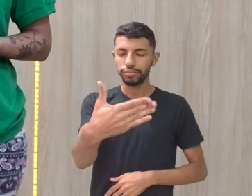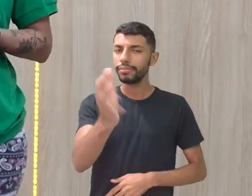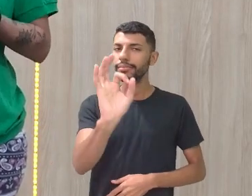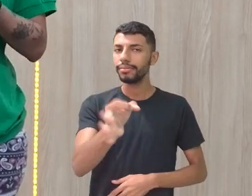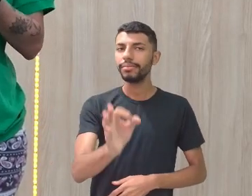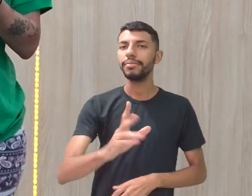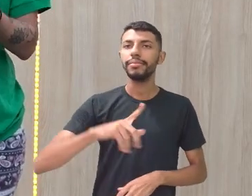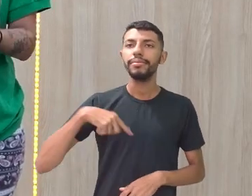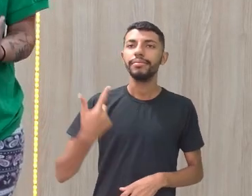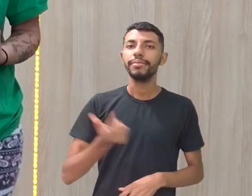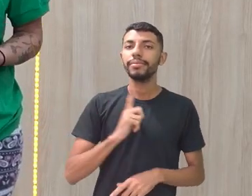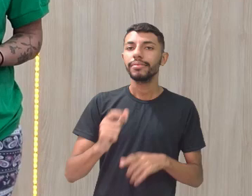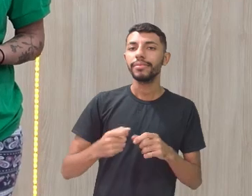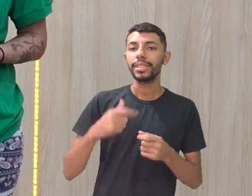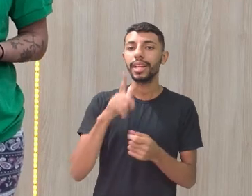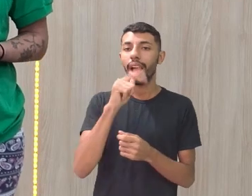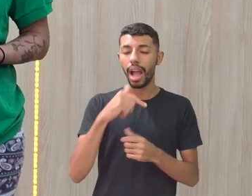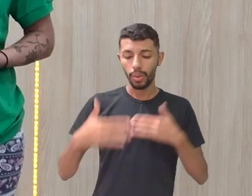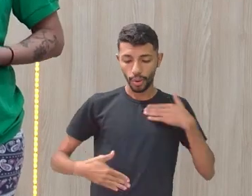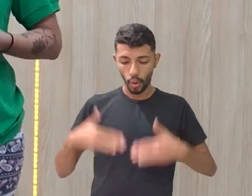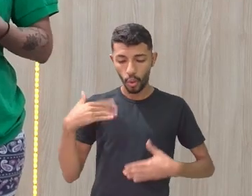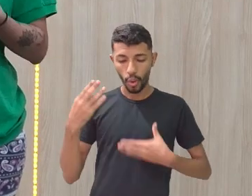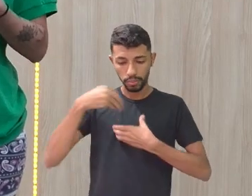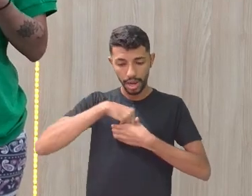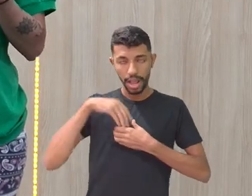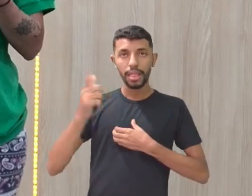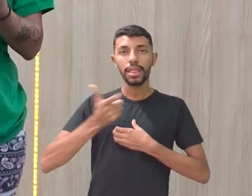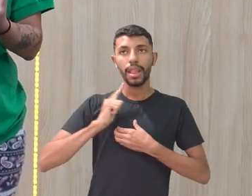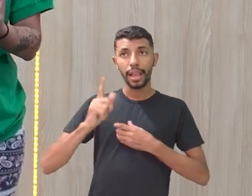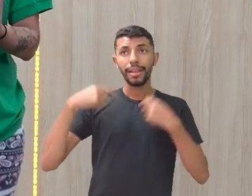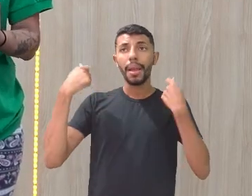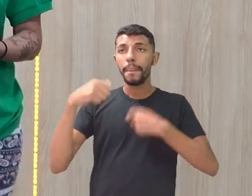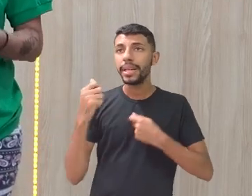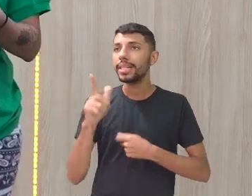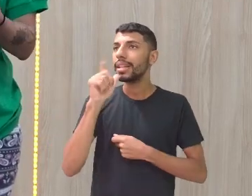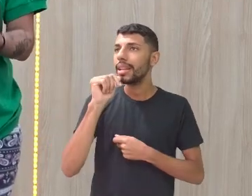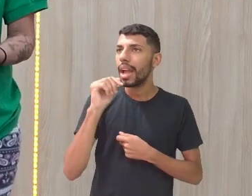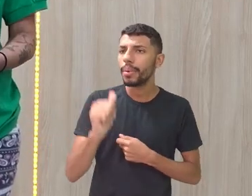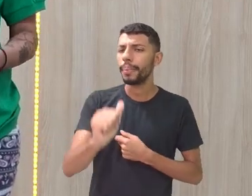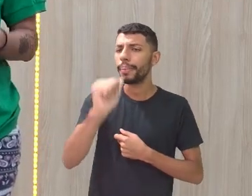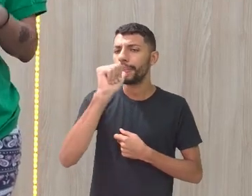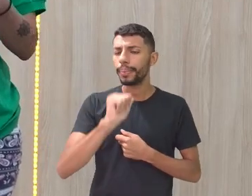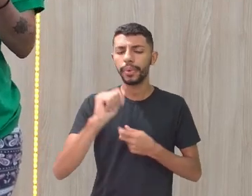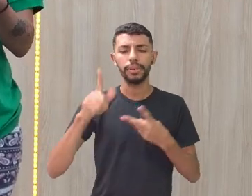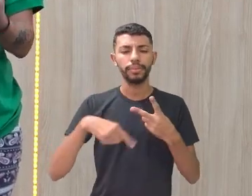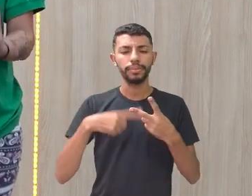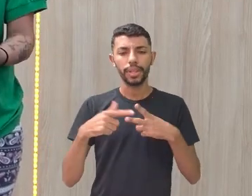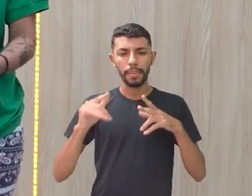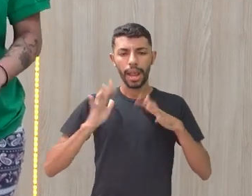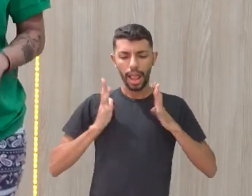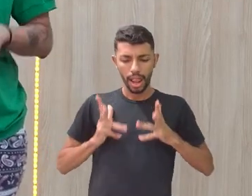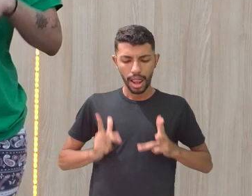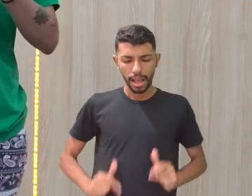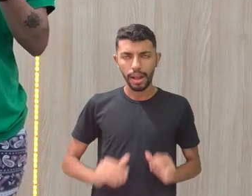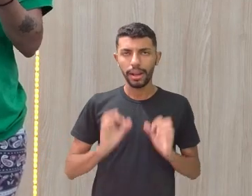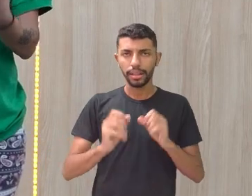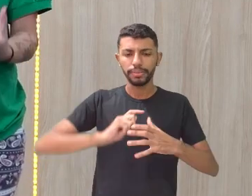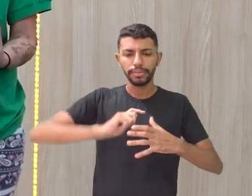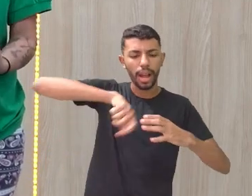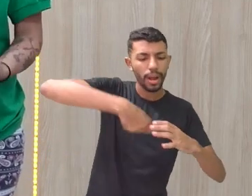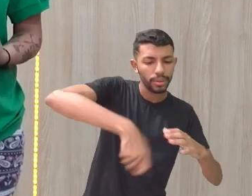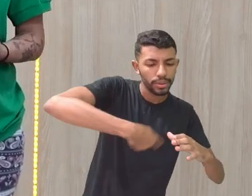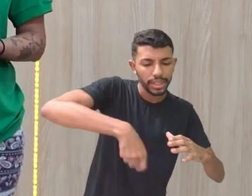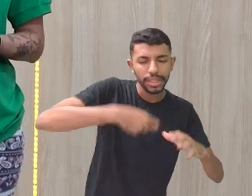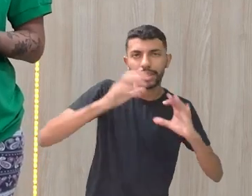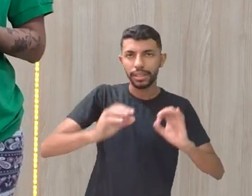gente tem água dentro do corpo humano nosso, a gente precisa de água para beber, para se higienizar, para